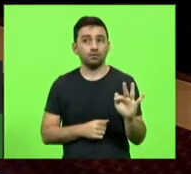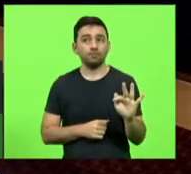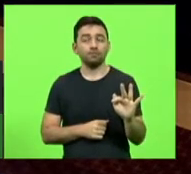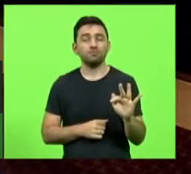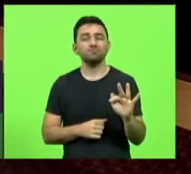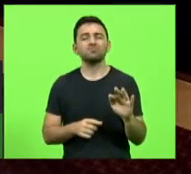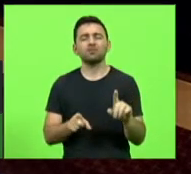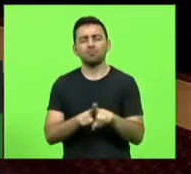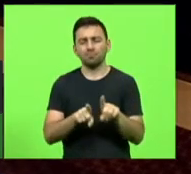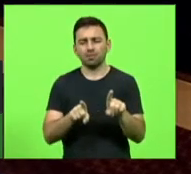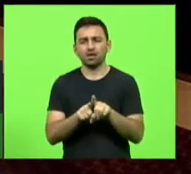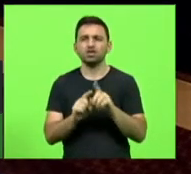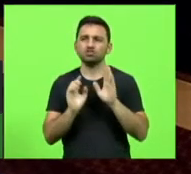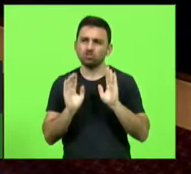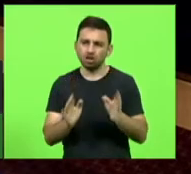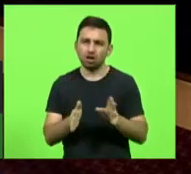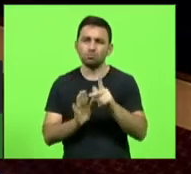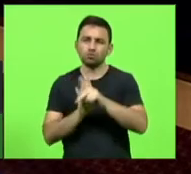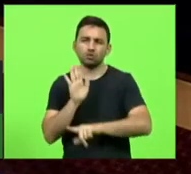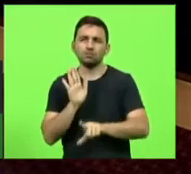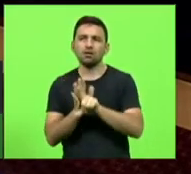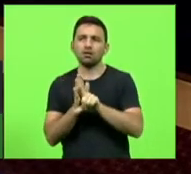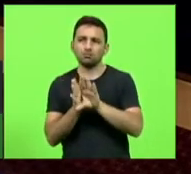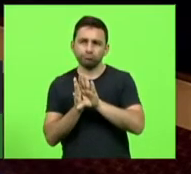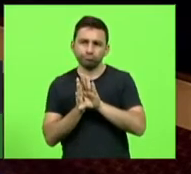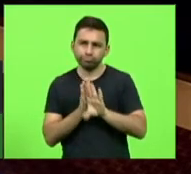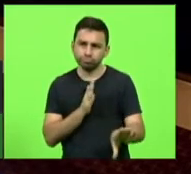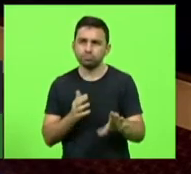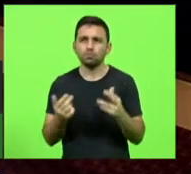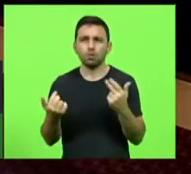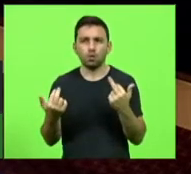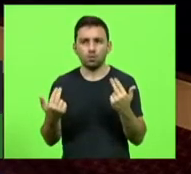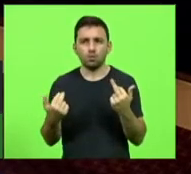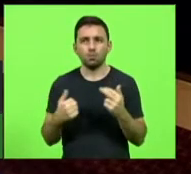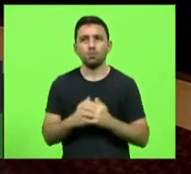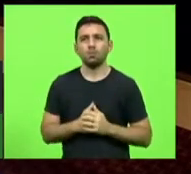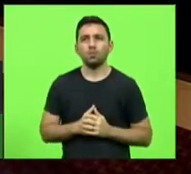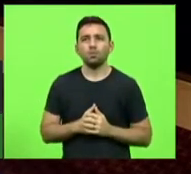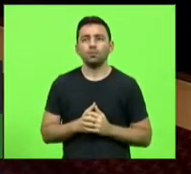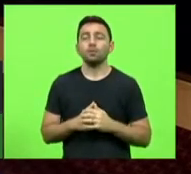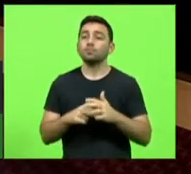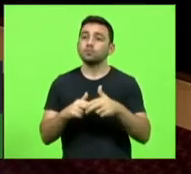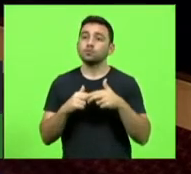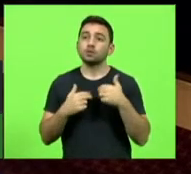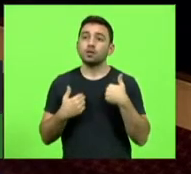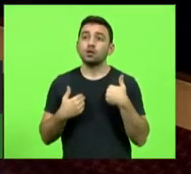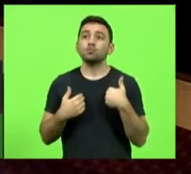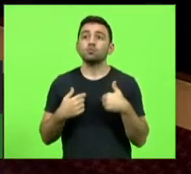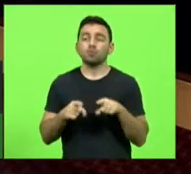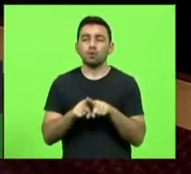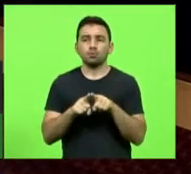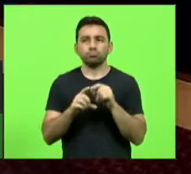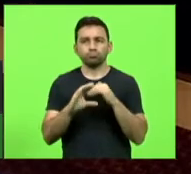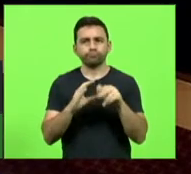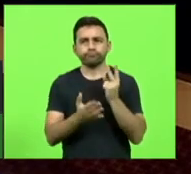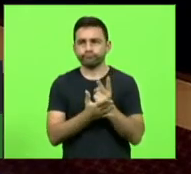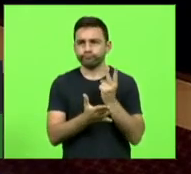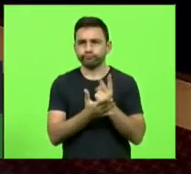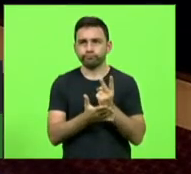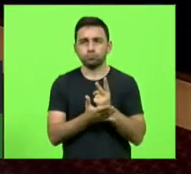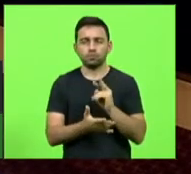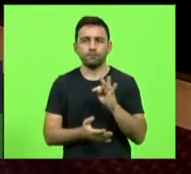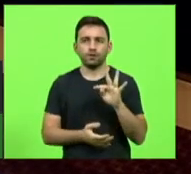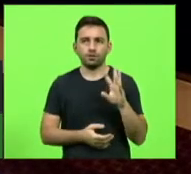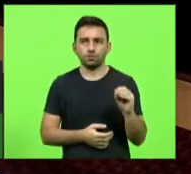derrubado alguns projetos de leis no mesmo sentido. Portanto, eu encaminho manutenção do veto.